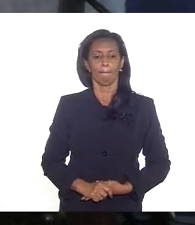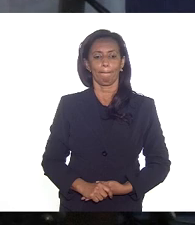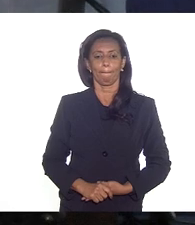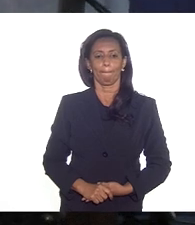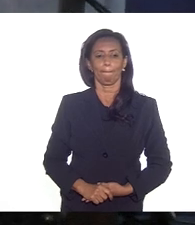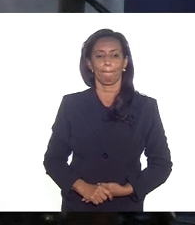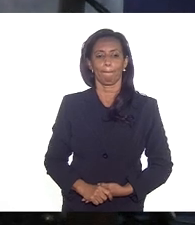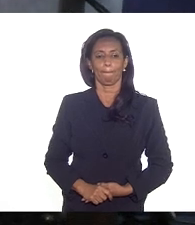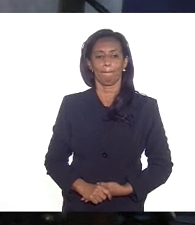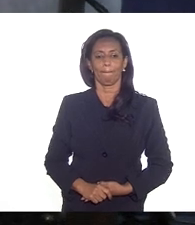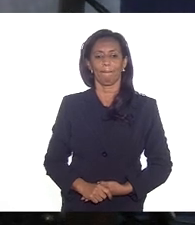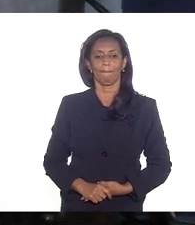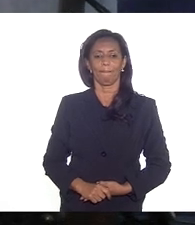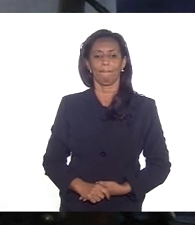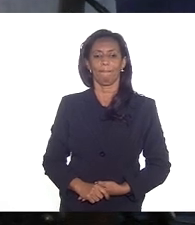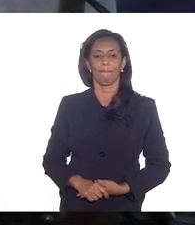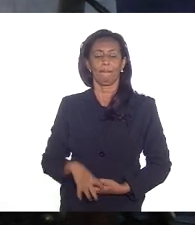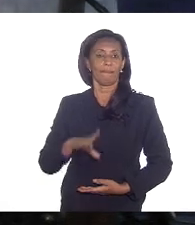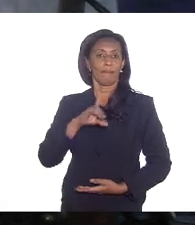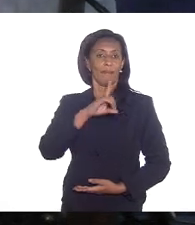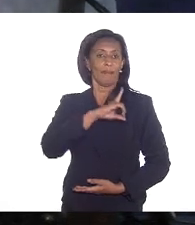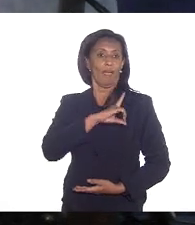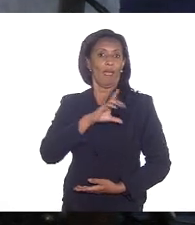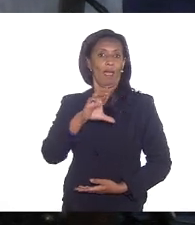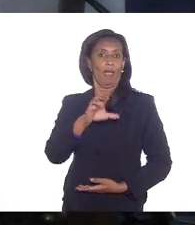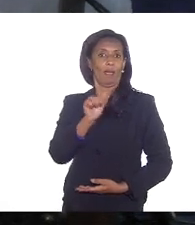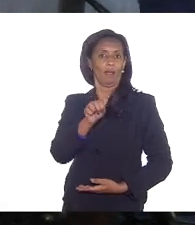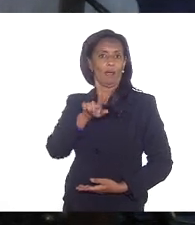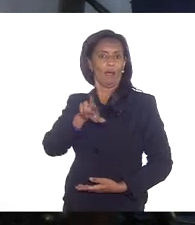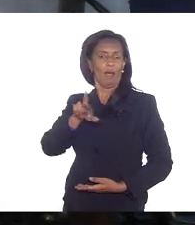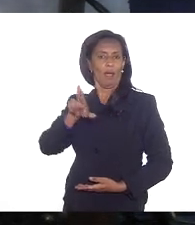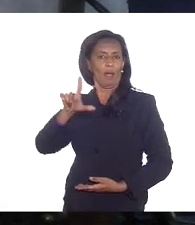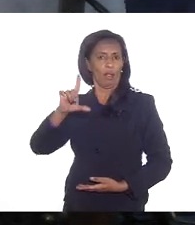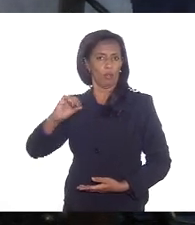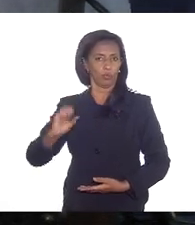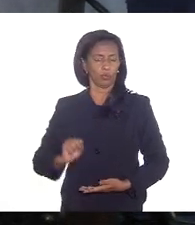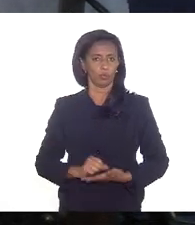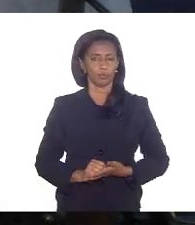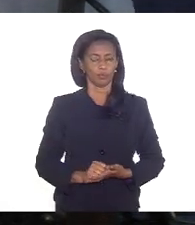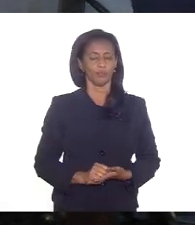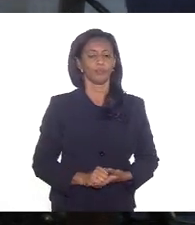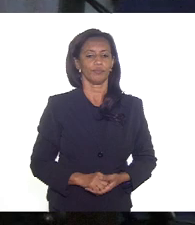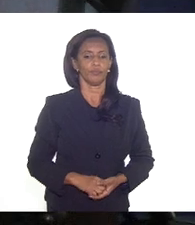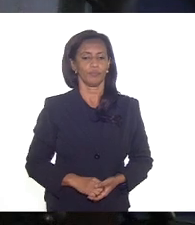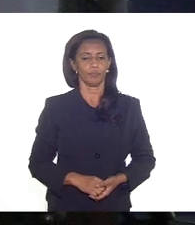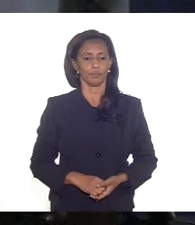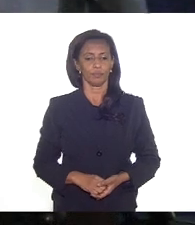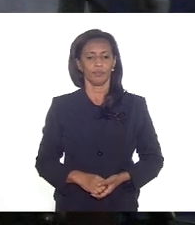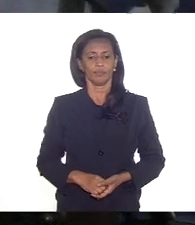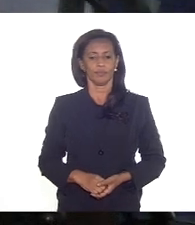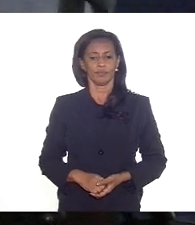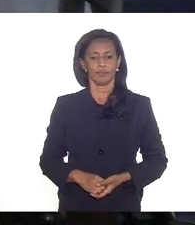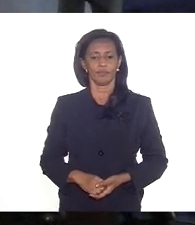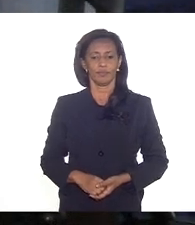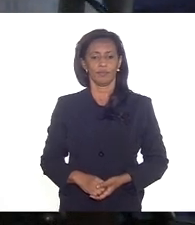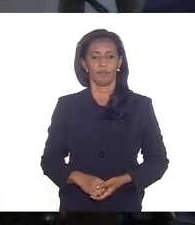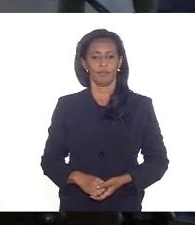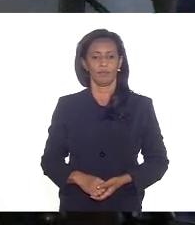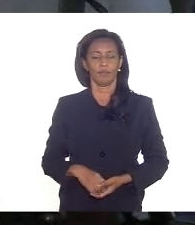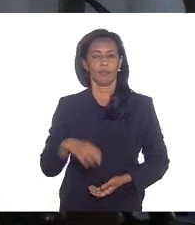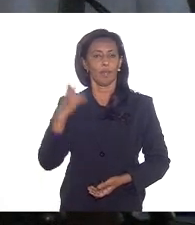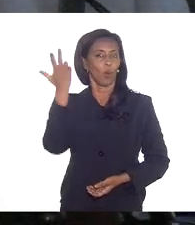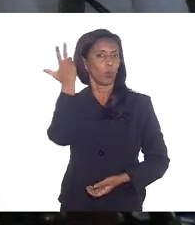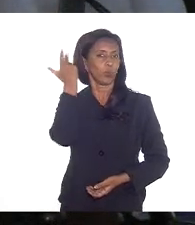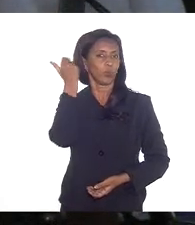o resultado danniel librelon Deputado delegado Carlos Augusto o deputado delegado Carlos Augusto Deputado